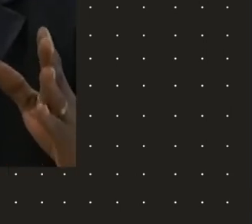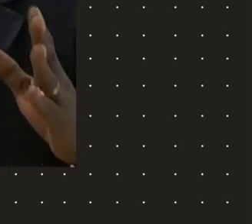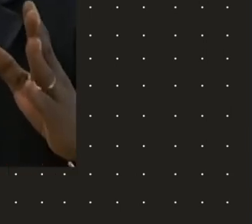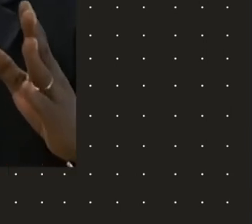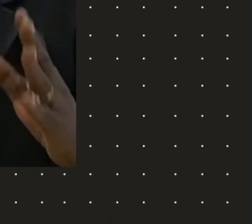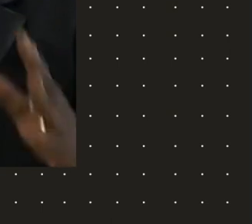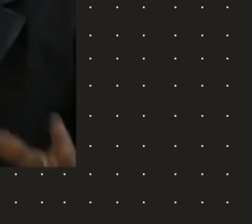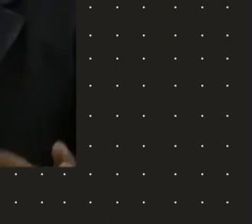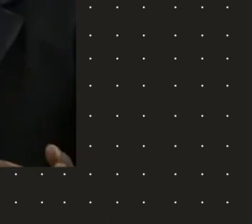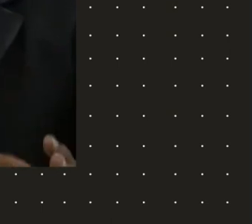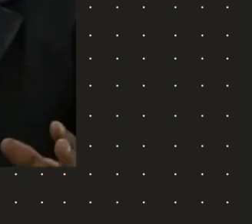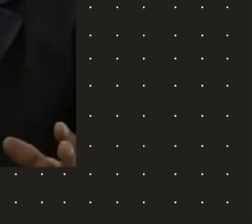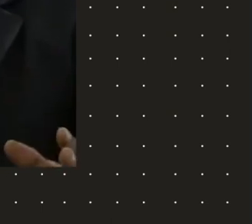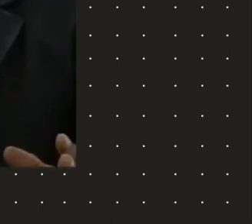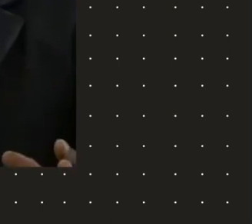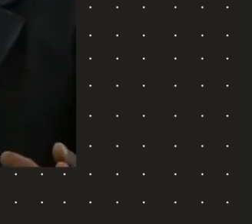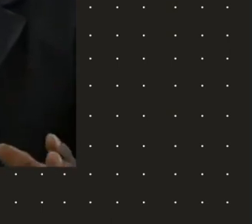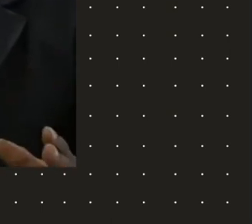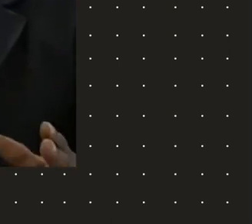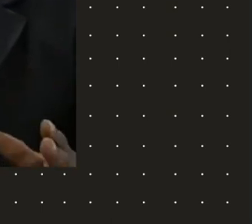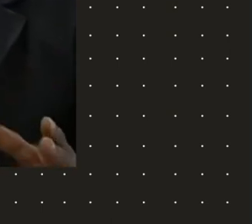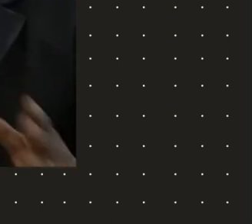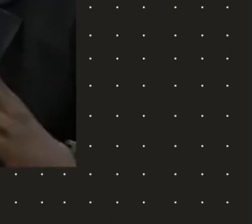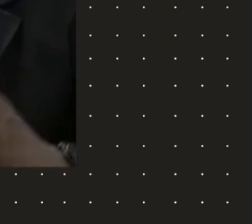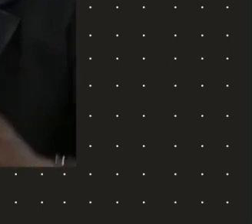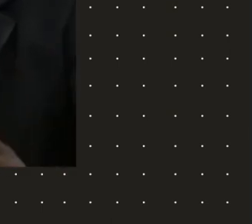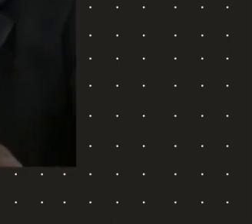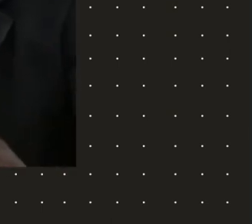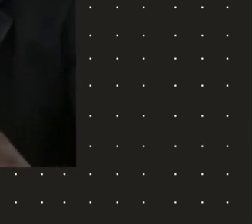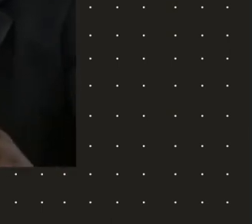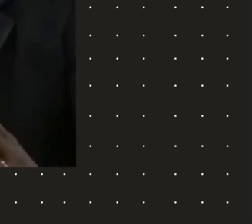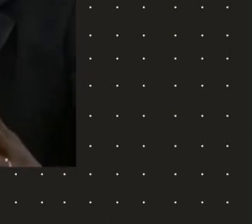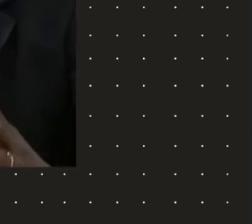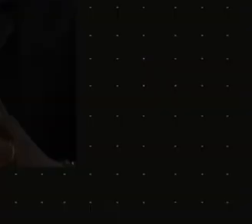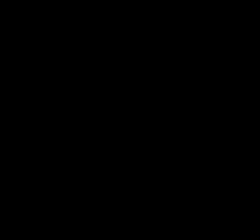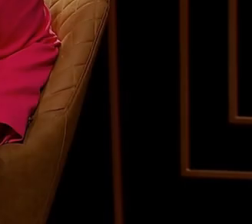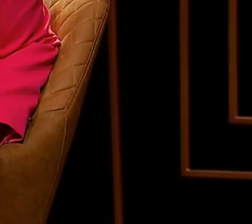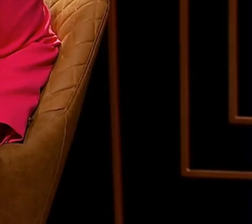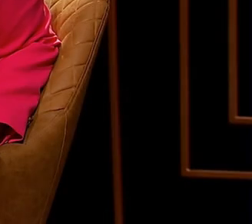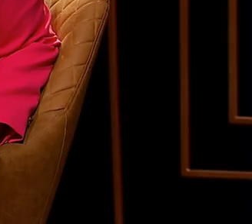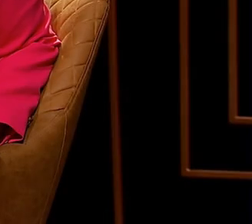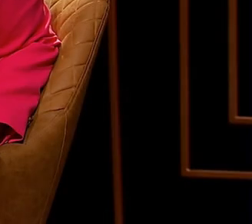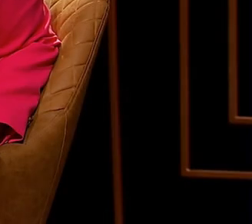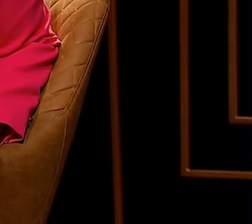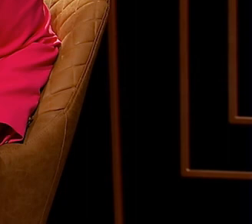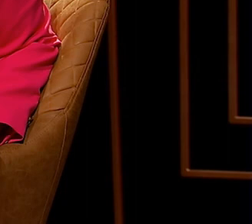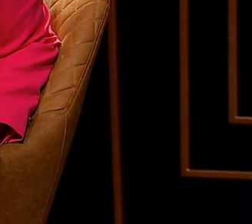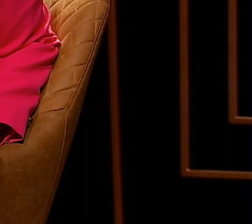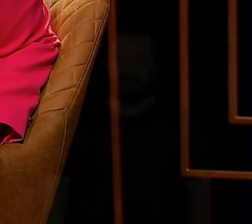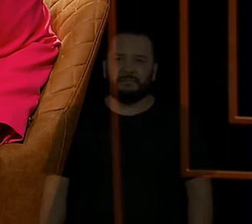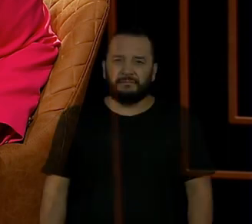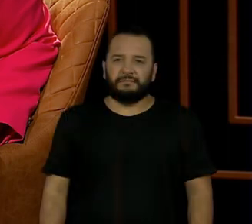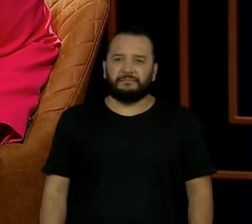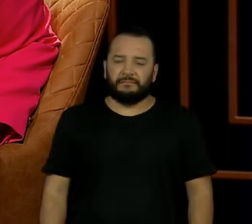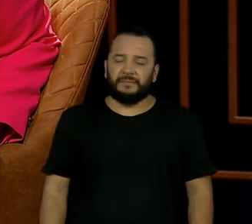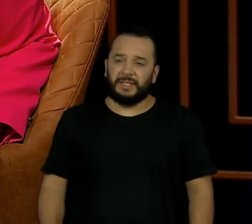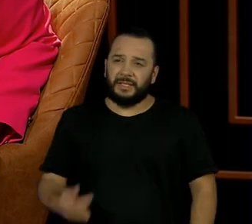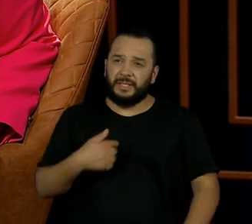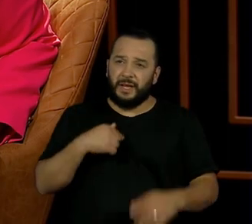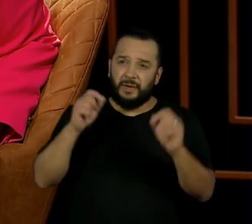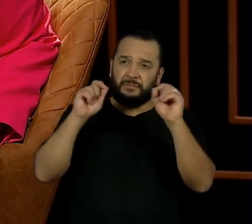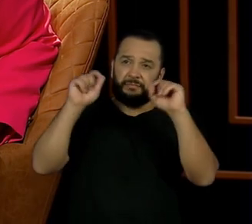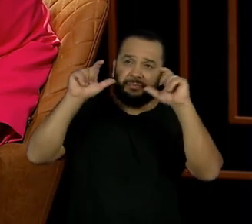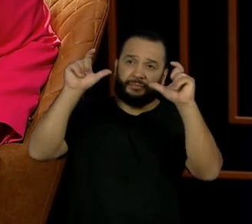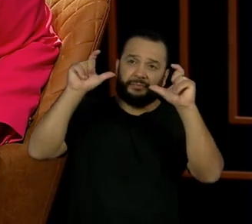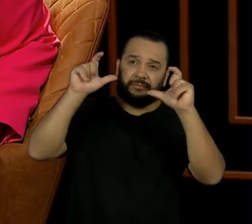de graça no sub emprego livros hospitais psiquiátrico E aí eu fiquei muito impressionada com aquilo e no final